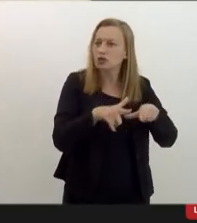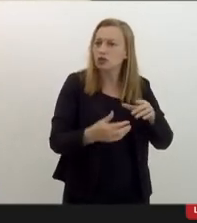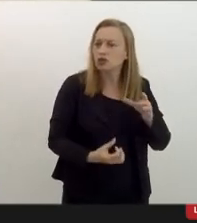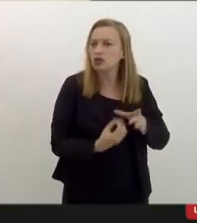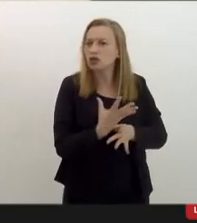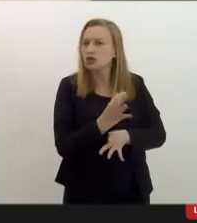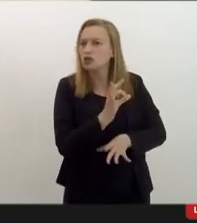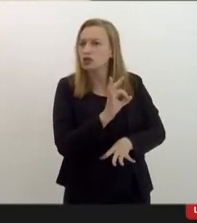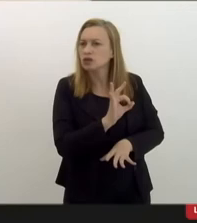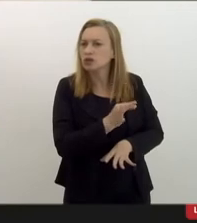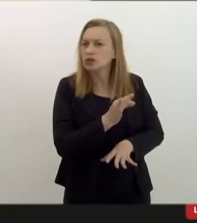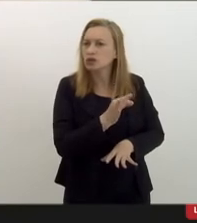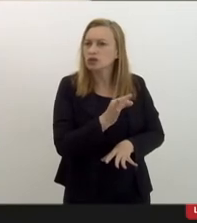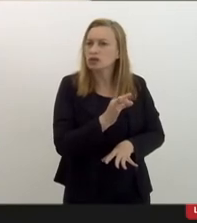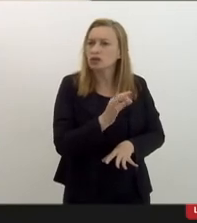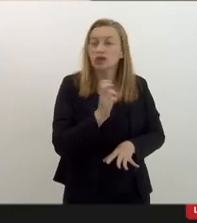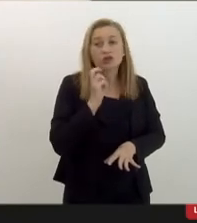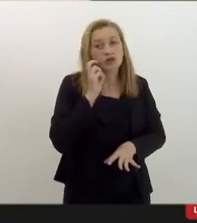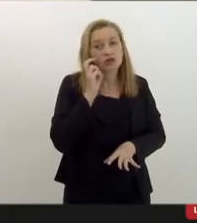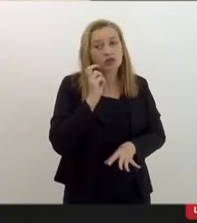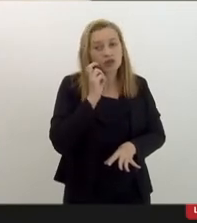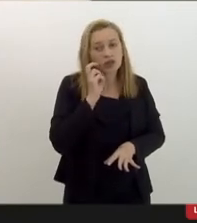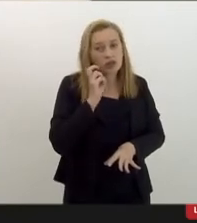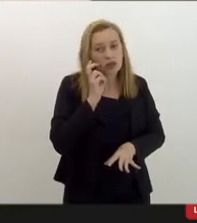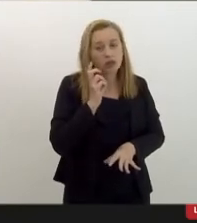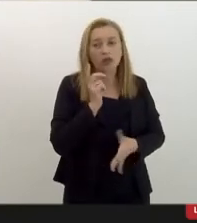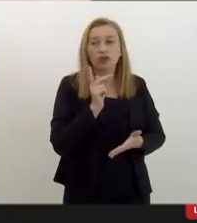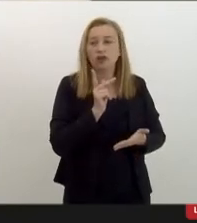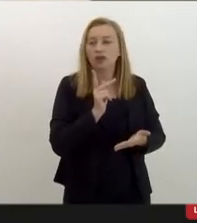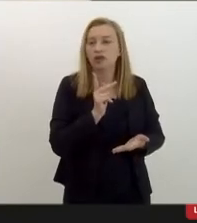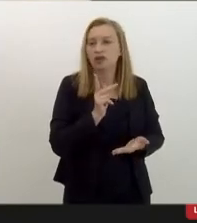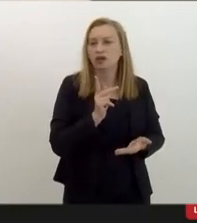inclusive constrangimento e